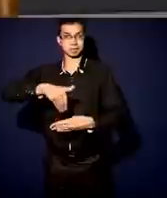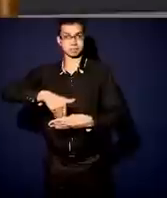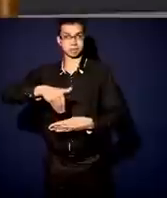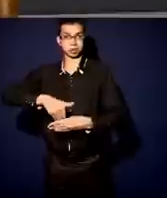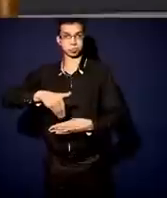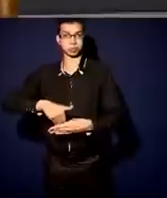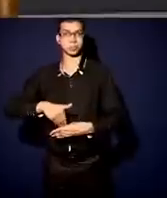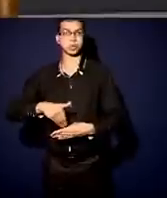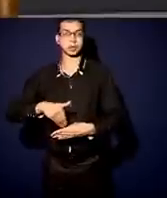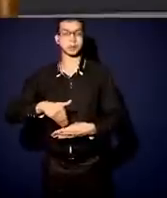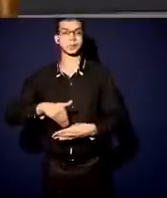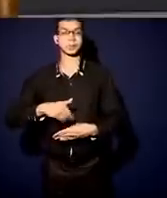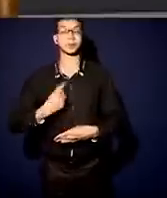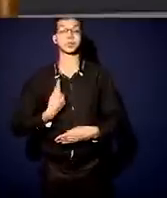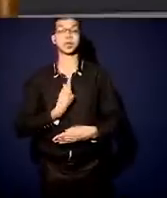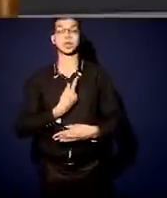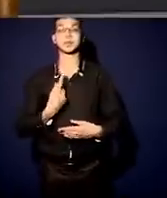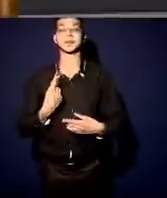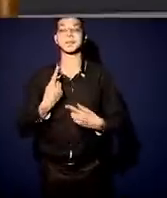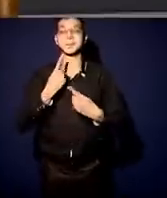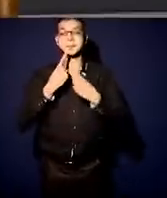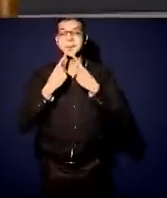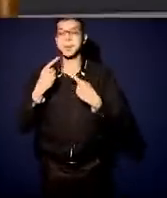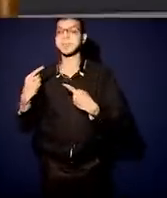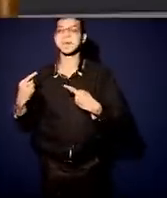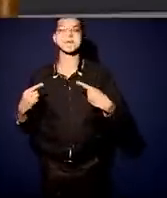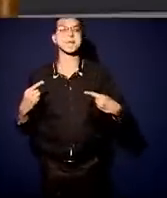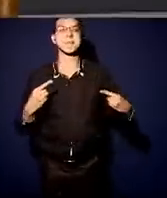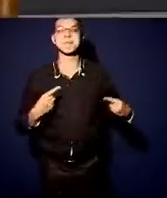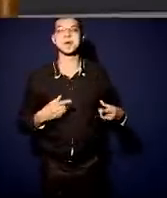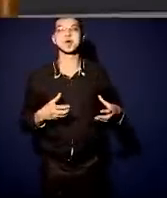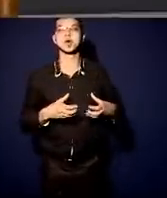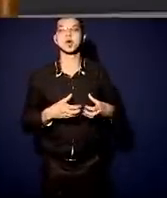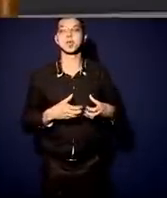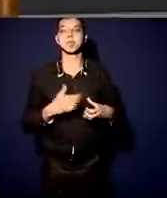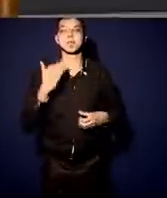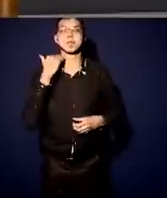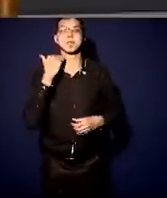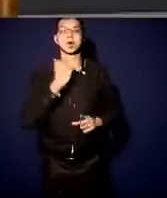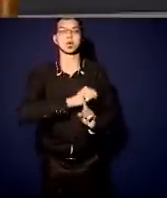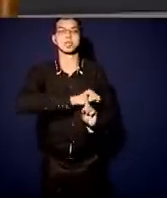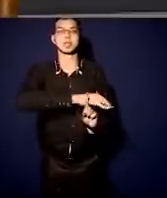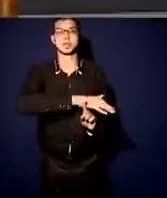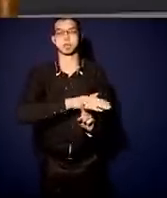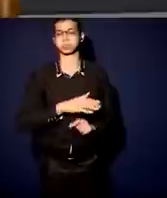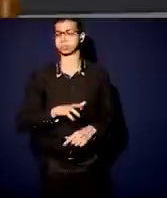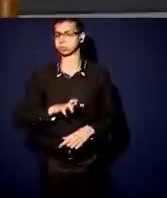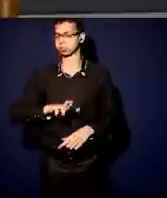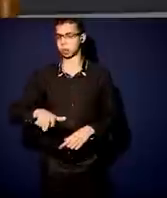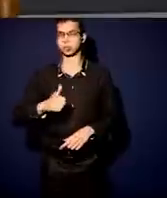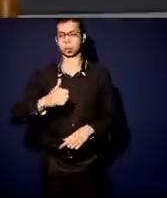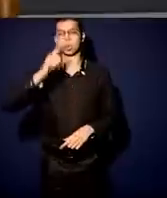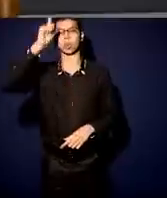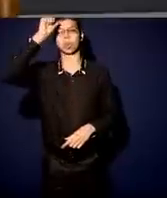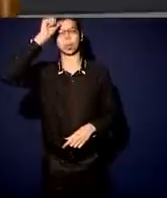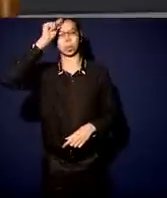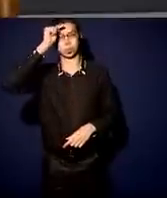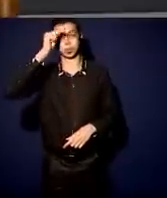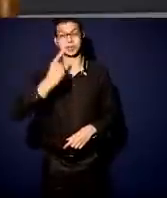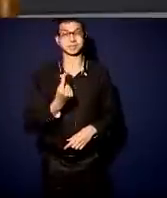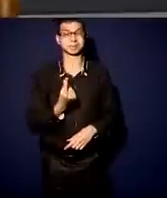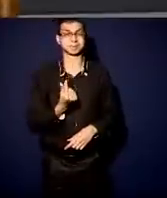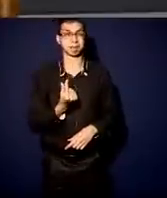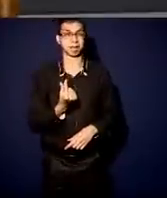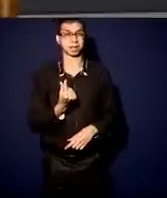não se ficou que a gente não ficou discutindo equipe de banco central e já foi um grande alívio o preço dos ativos piorou muito